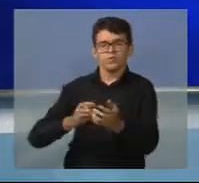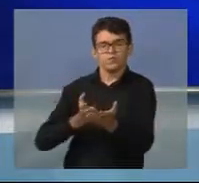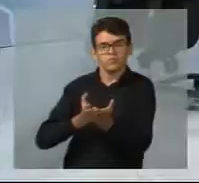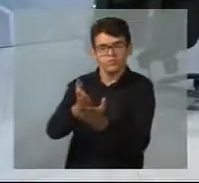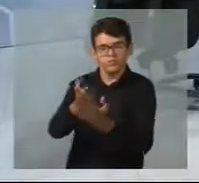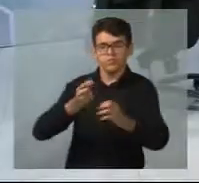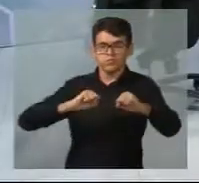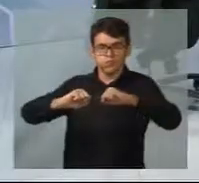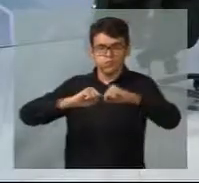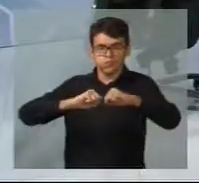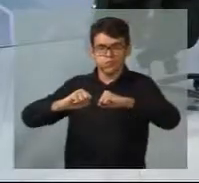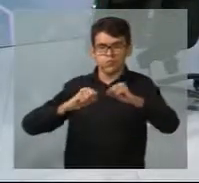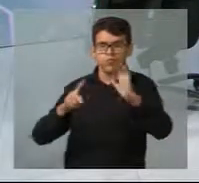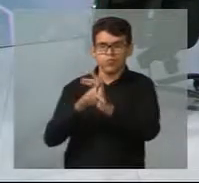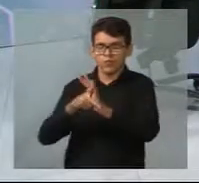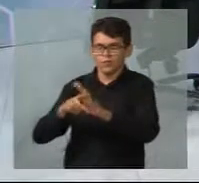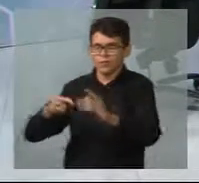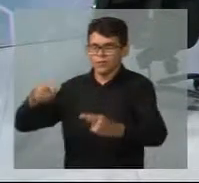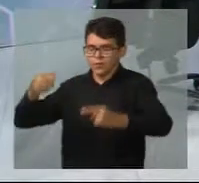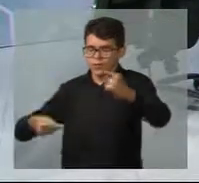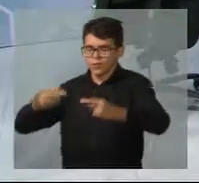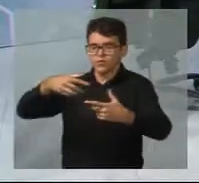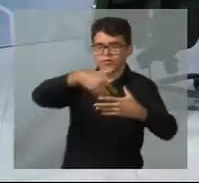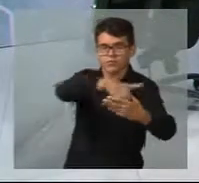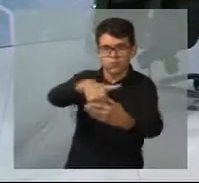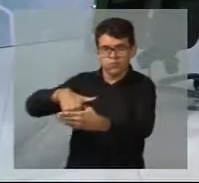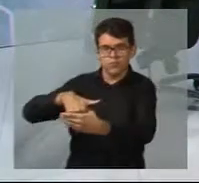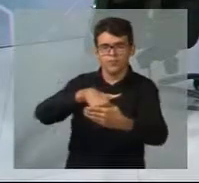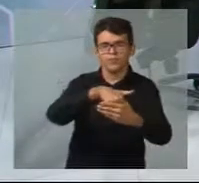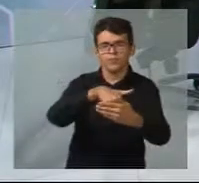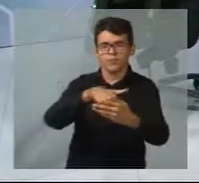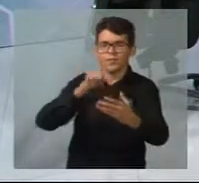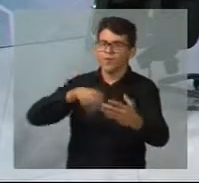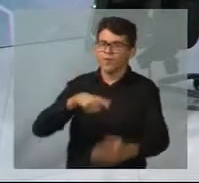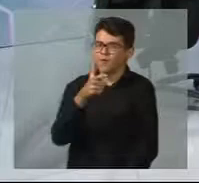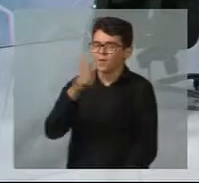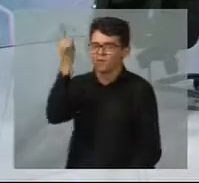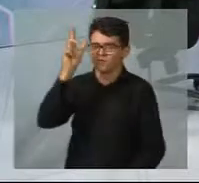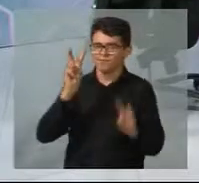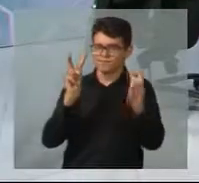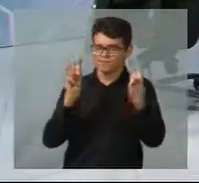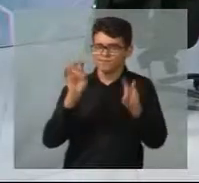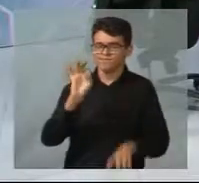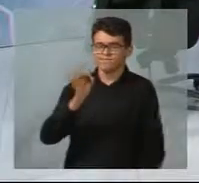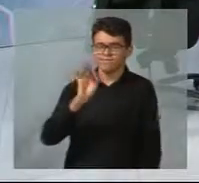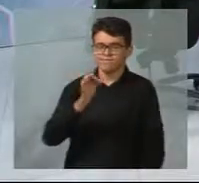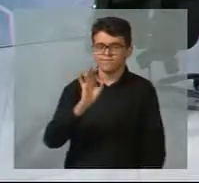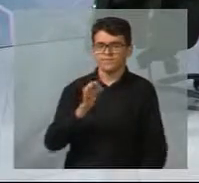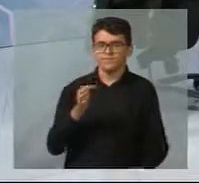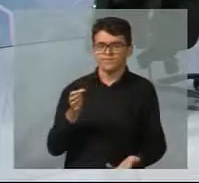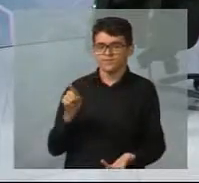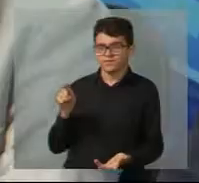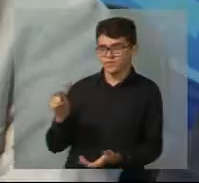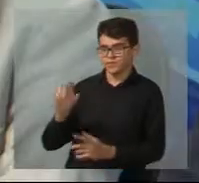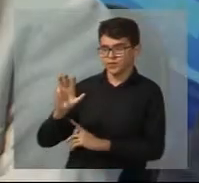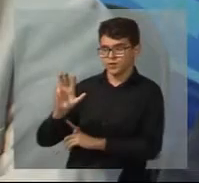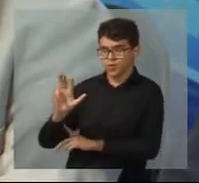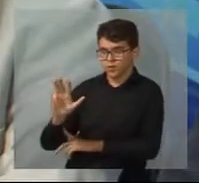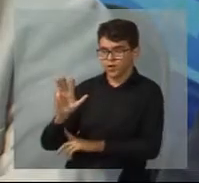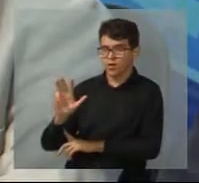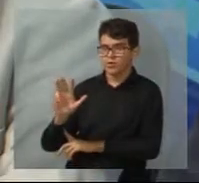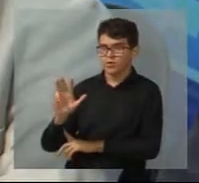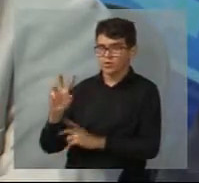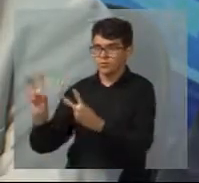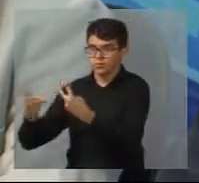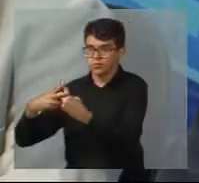na perspectiva político-eleitoral, que agora é uma outra polêmica. A condenação do presidente Lula muda